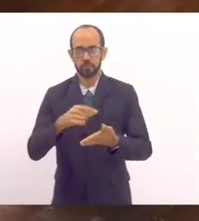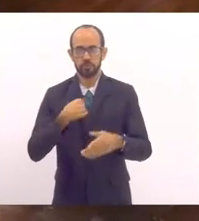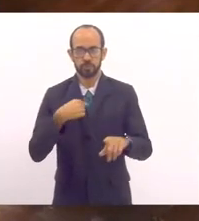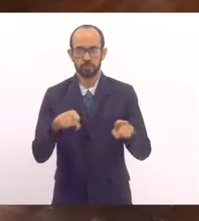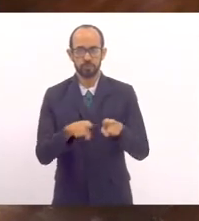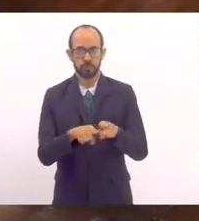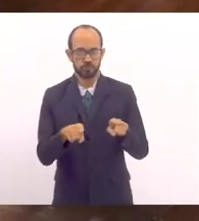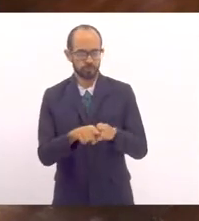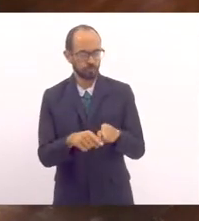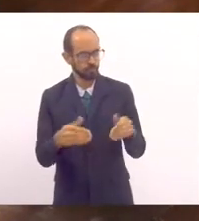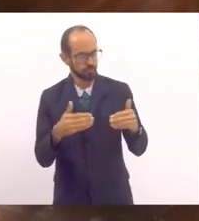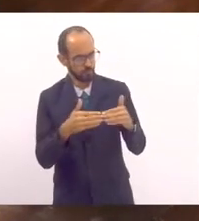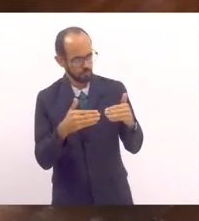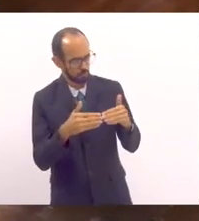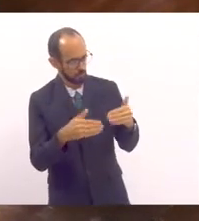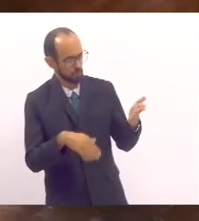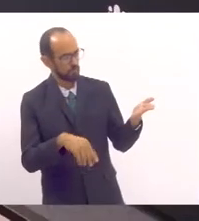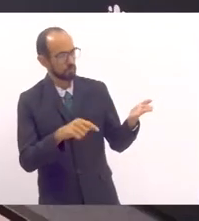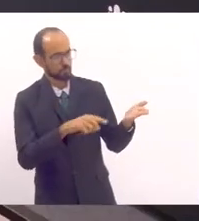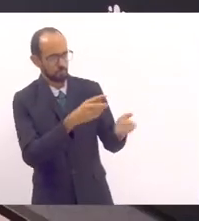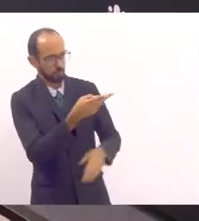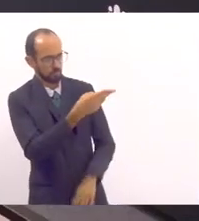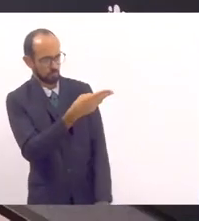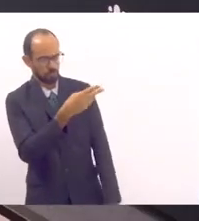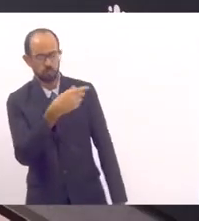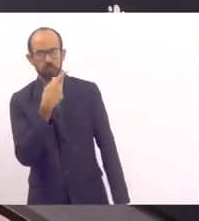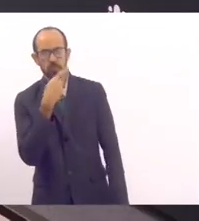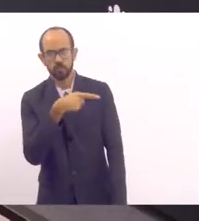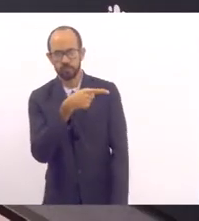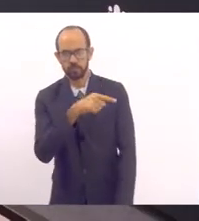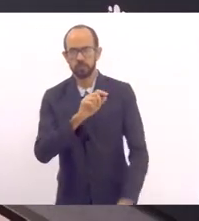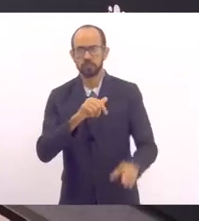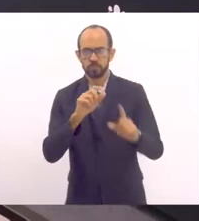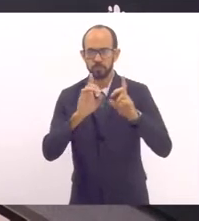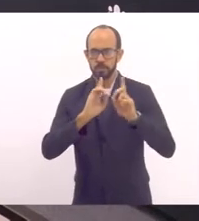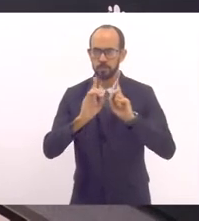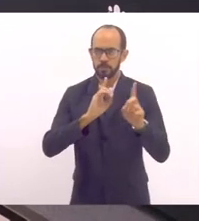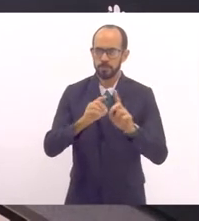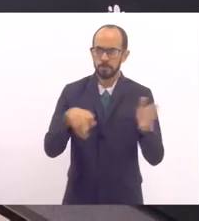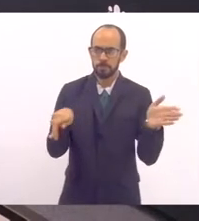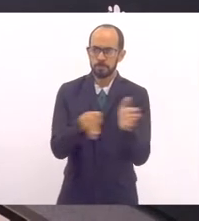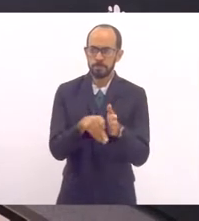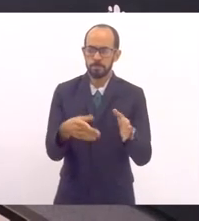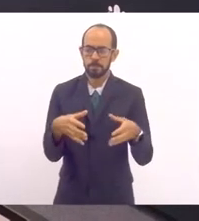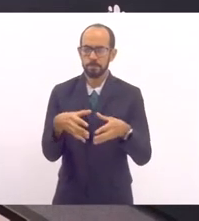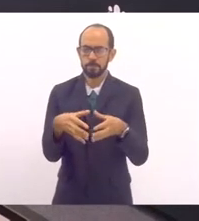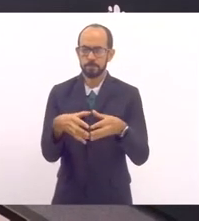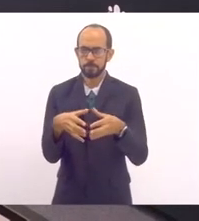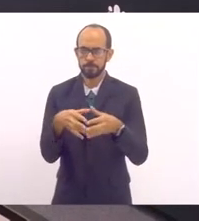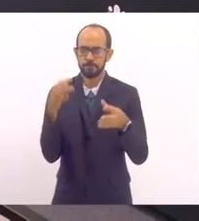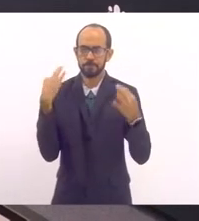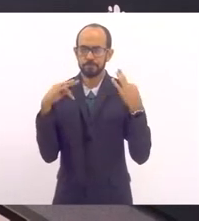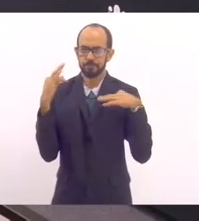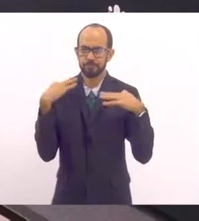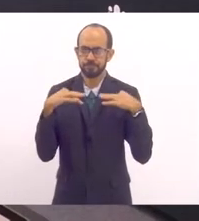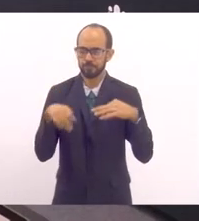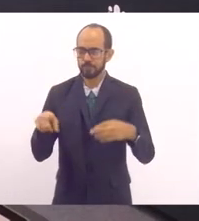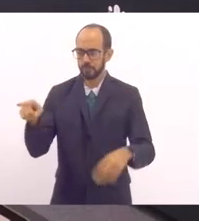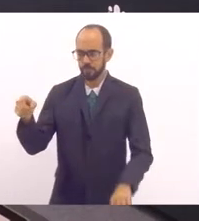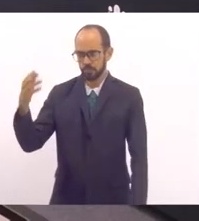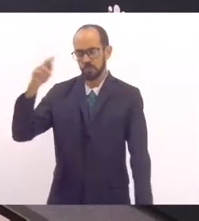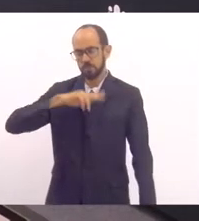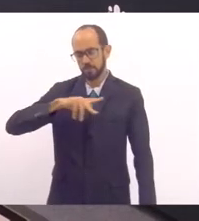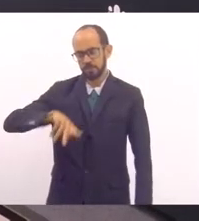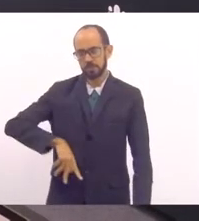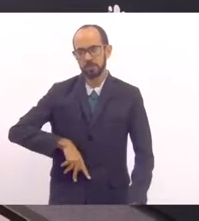Bia acabou de falar, né, do que a Miriam falou, das discussões da própria Comissão de Turismo, que a senhora está presidente, mas